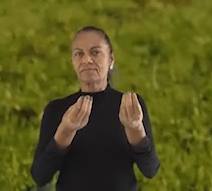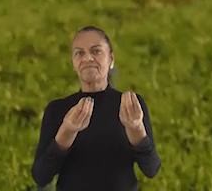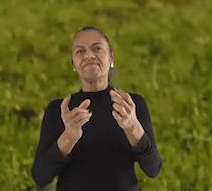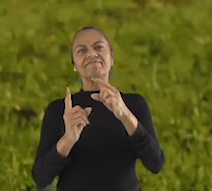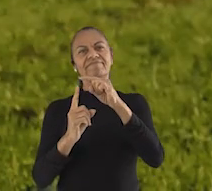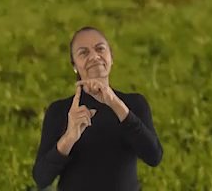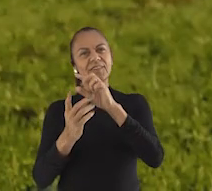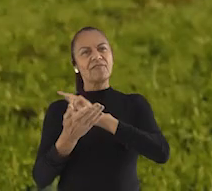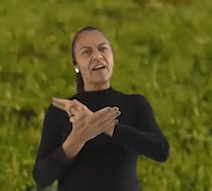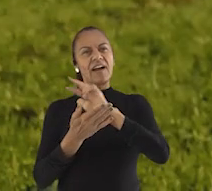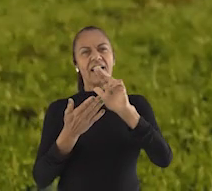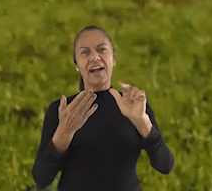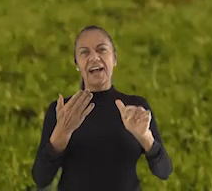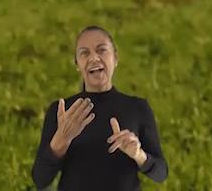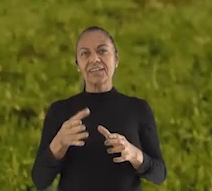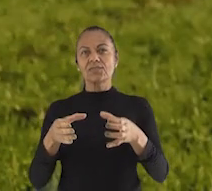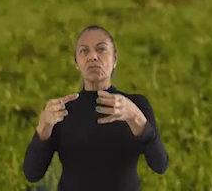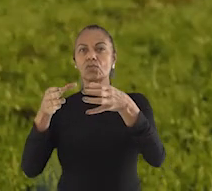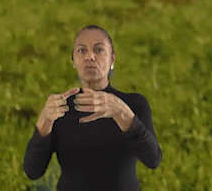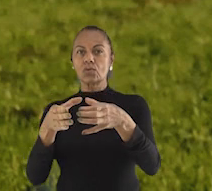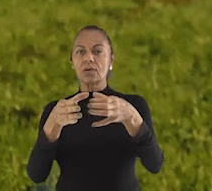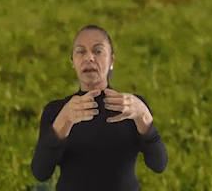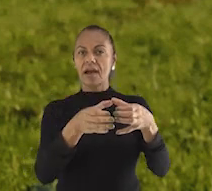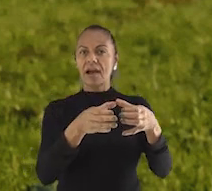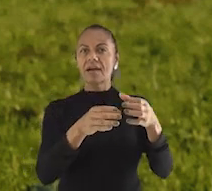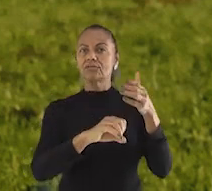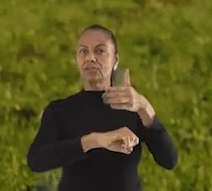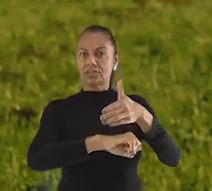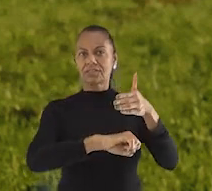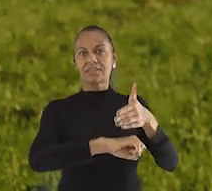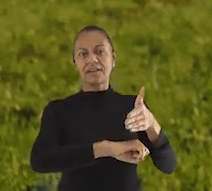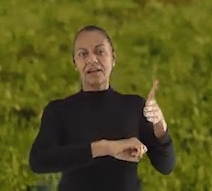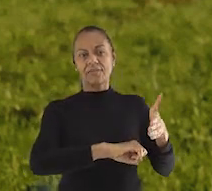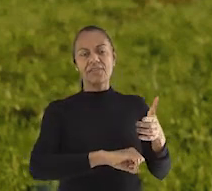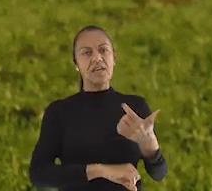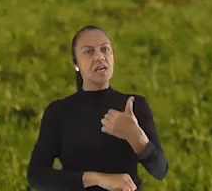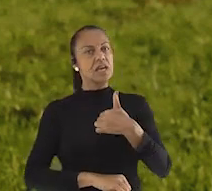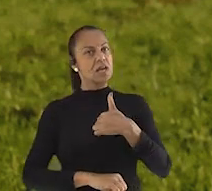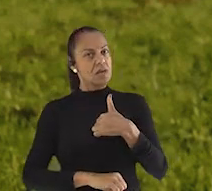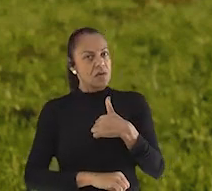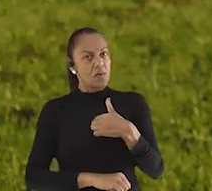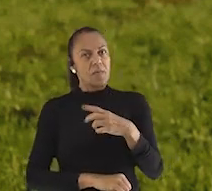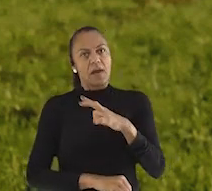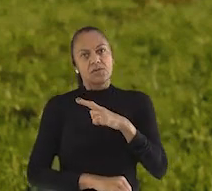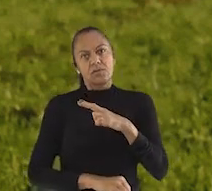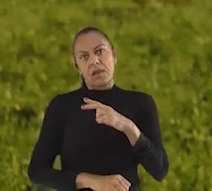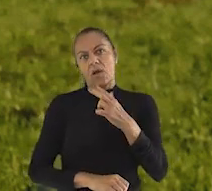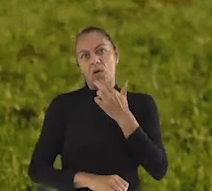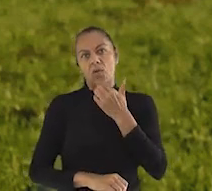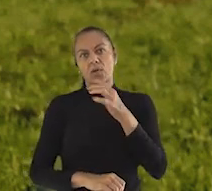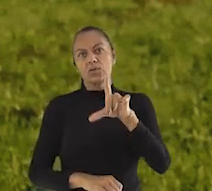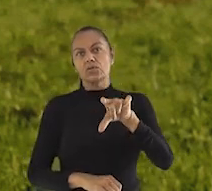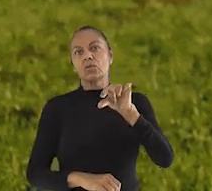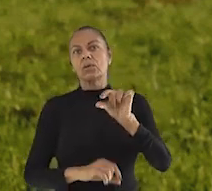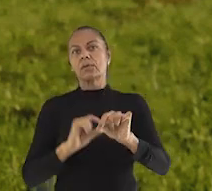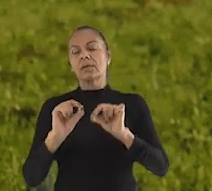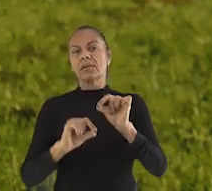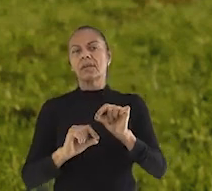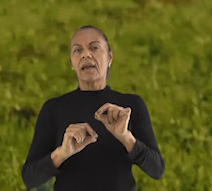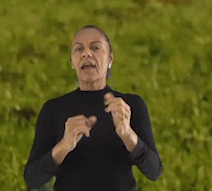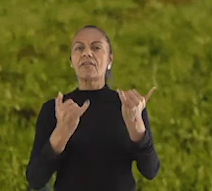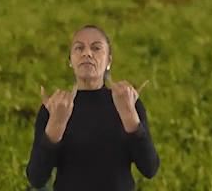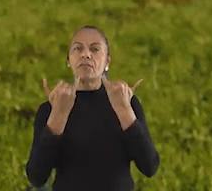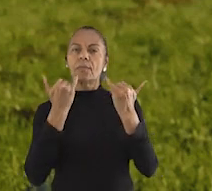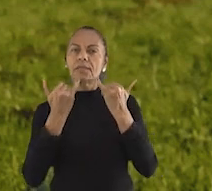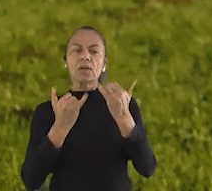Existem diversas formas de se localizar e chegar em algum lugar novo. Eu, particularmente, prefiro pedir informações sobre